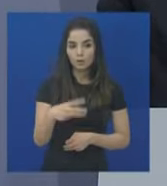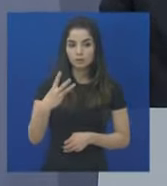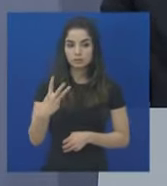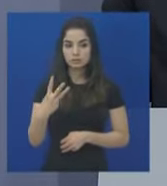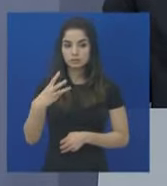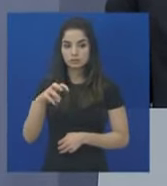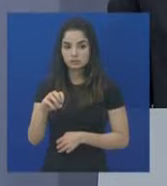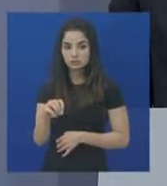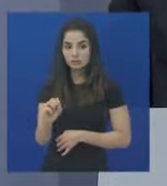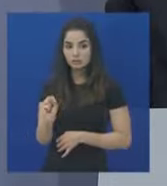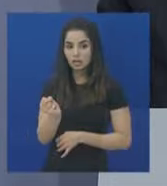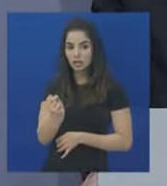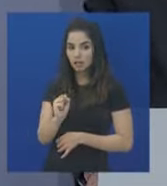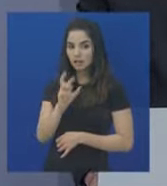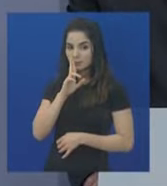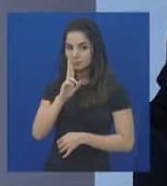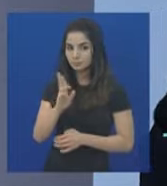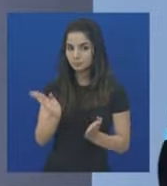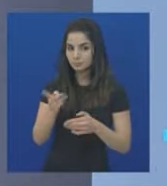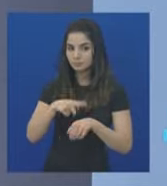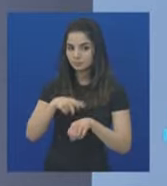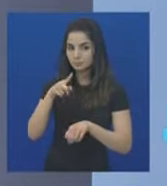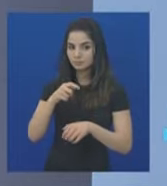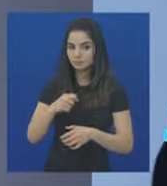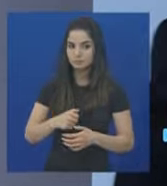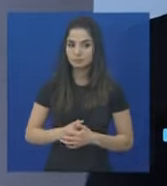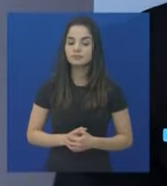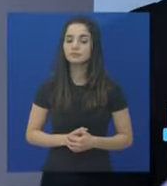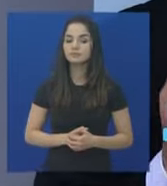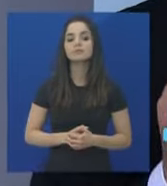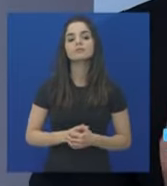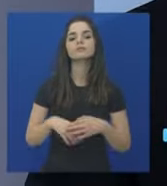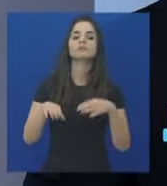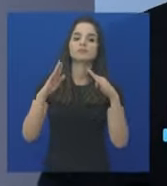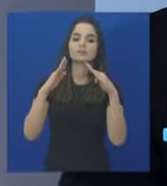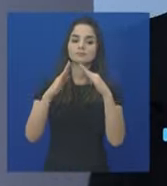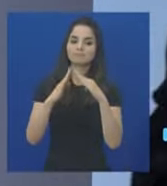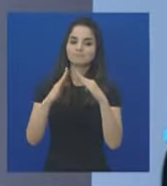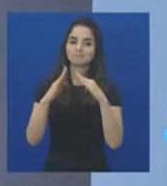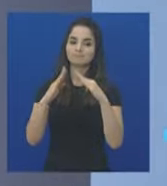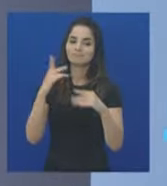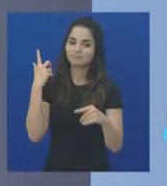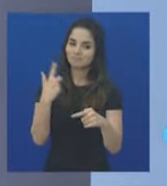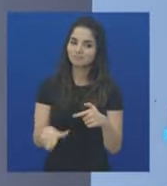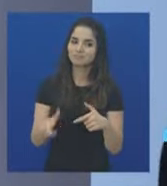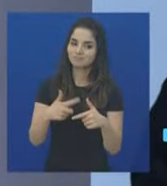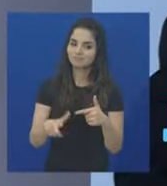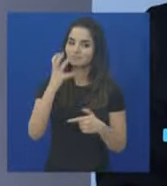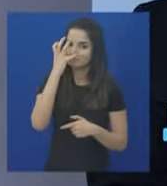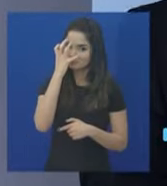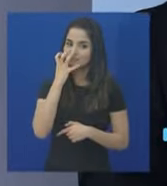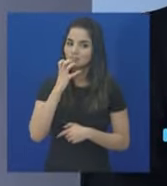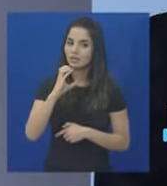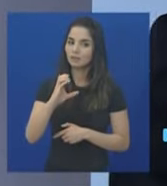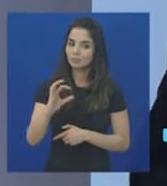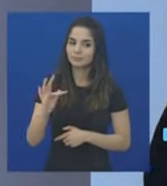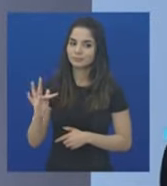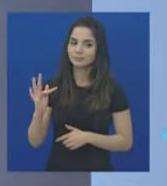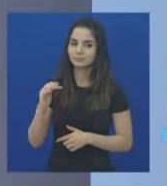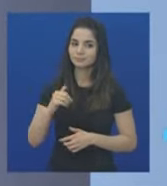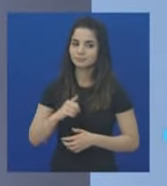para a resposta a partir de agora. A habitação é um problema seríssimo ainda na cidade de Cabo